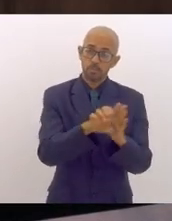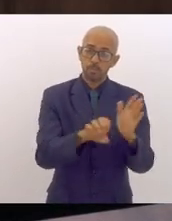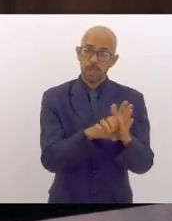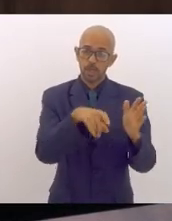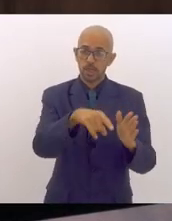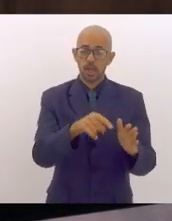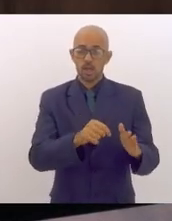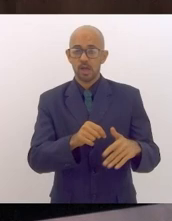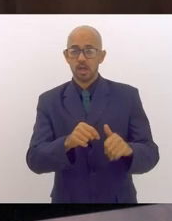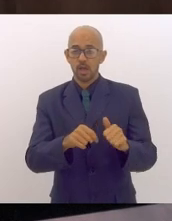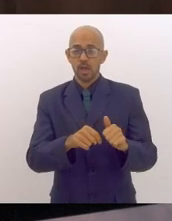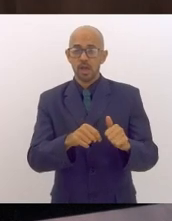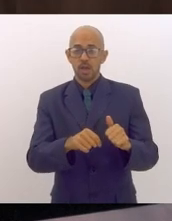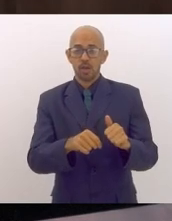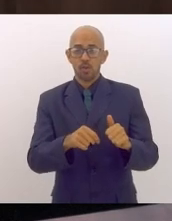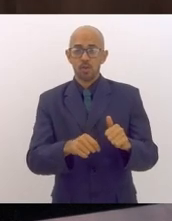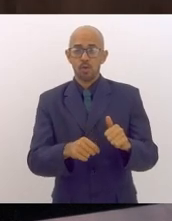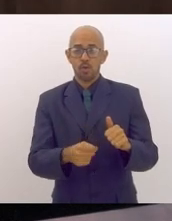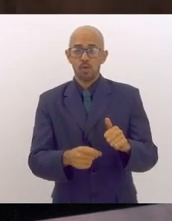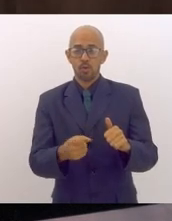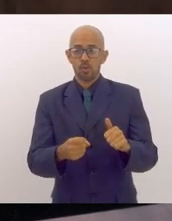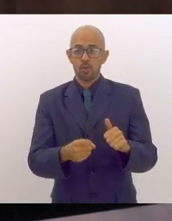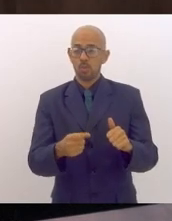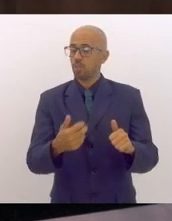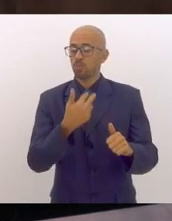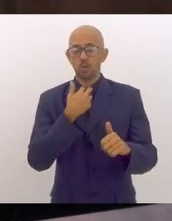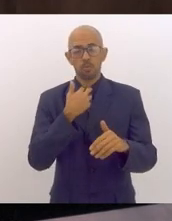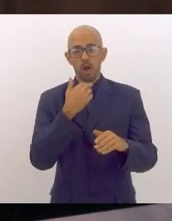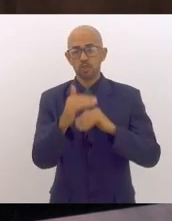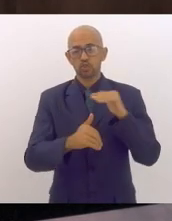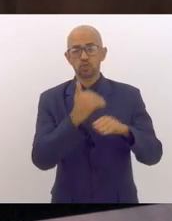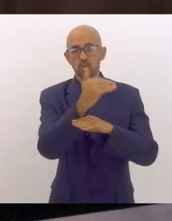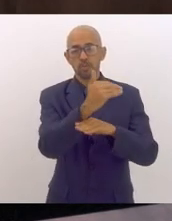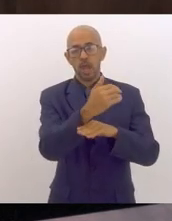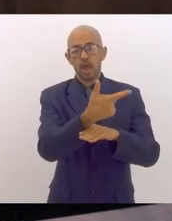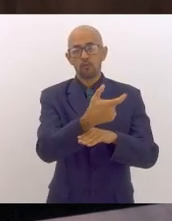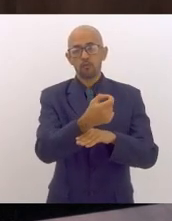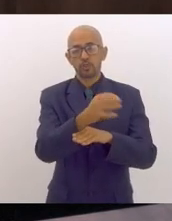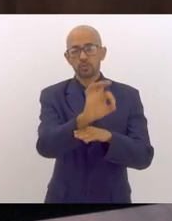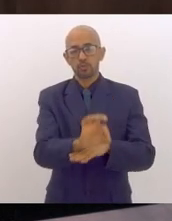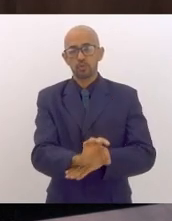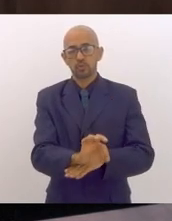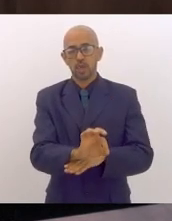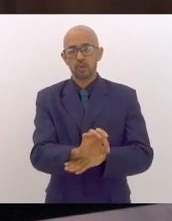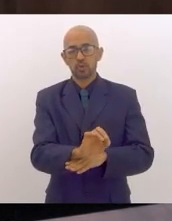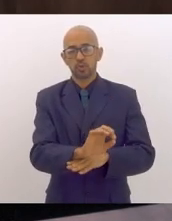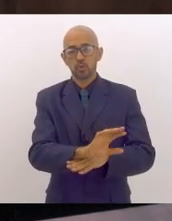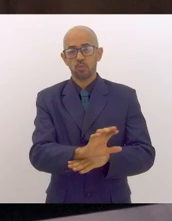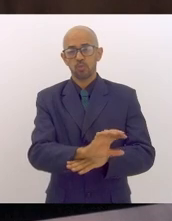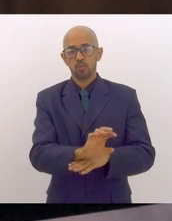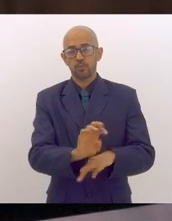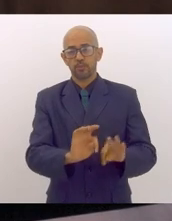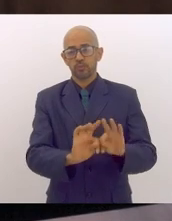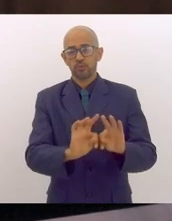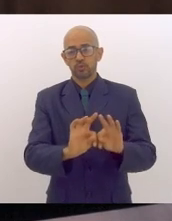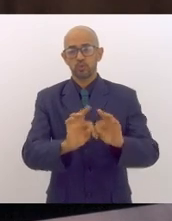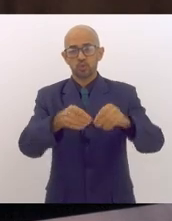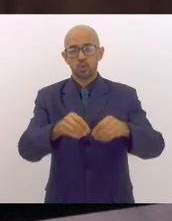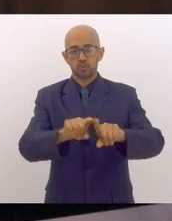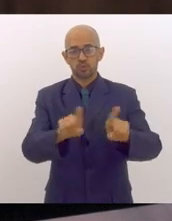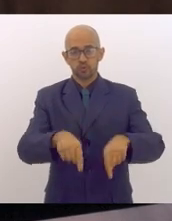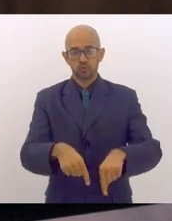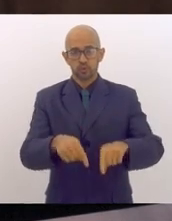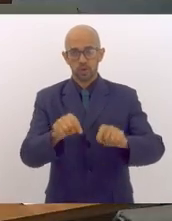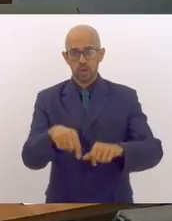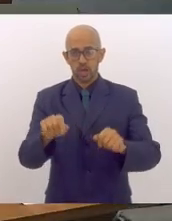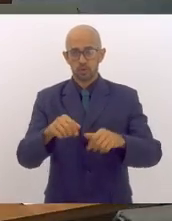com o número total de residentes jurídicos, não poderá superar o percentual de 20% do número total de servidores da ativa em exercício no Tribunal de